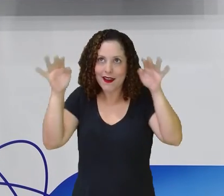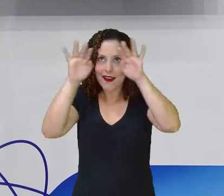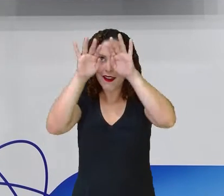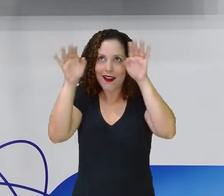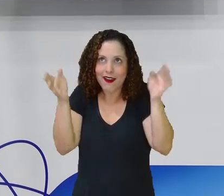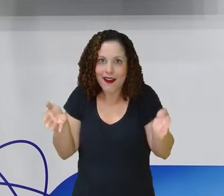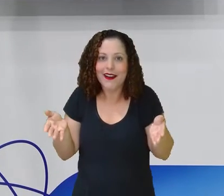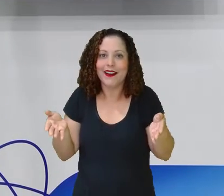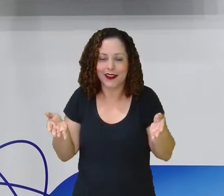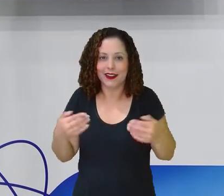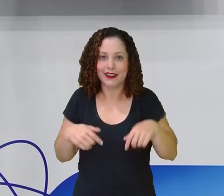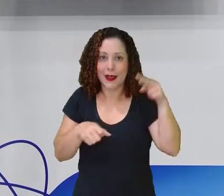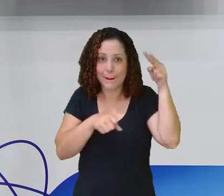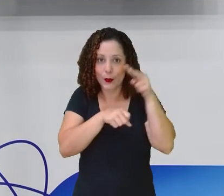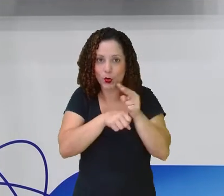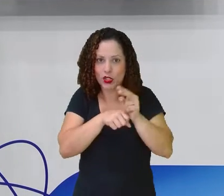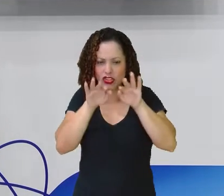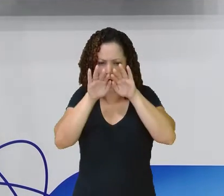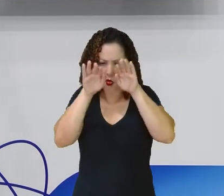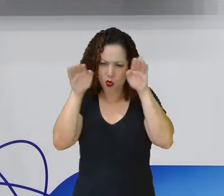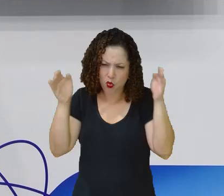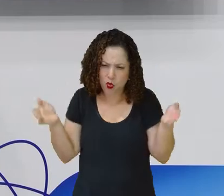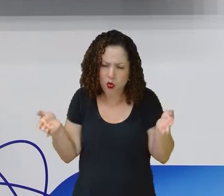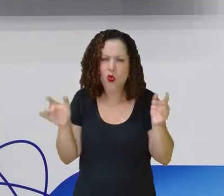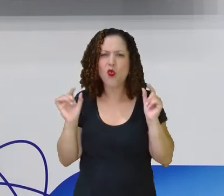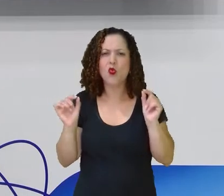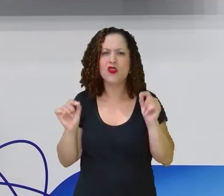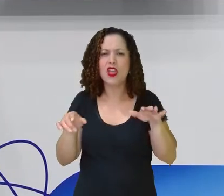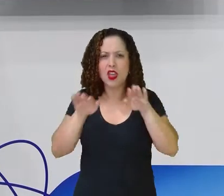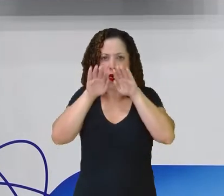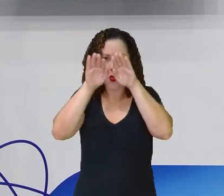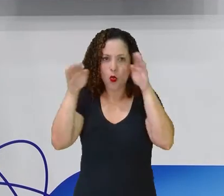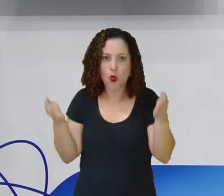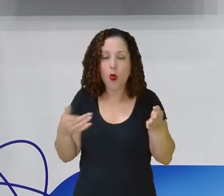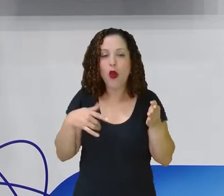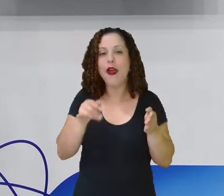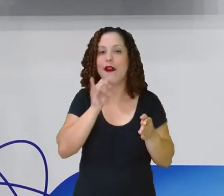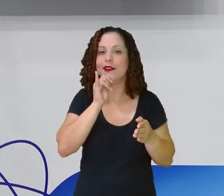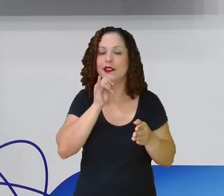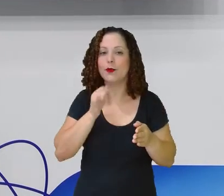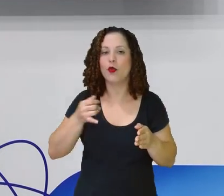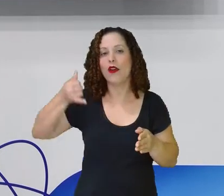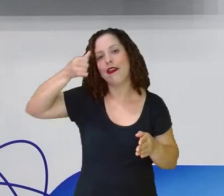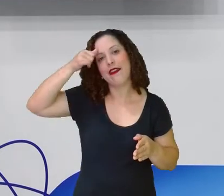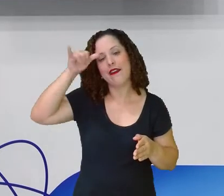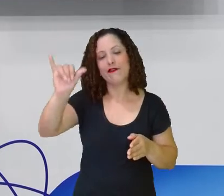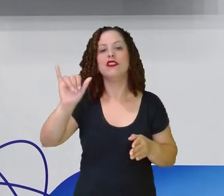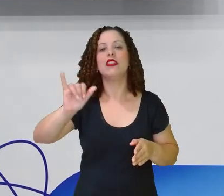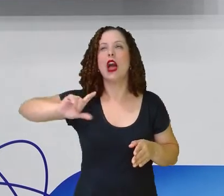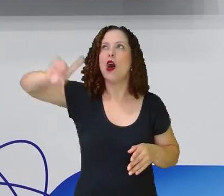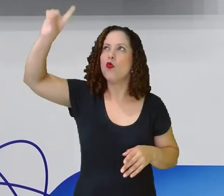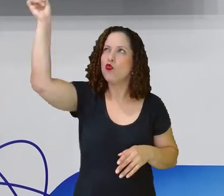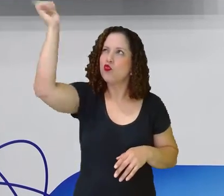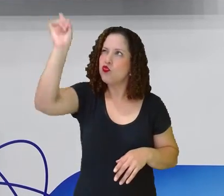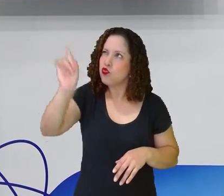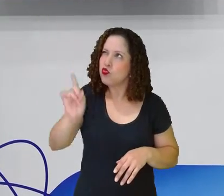Para proteger de quê, professor? Por exemplo, de raios ultravioletas, de